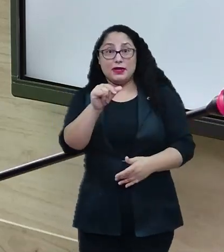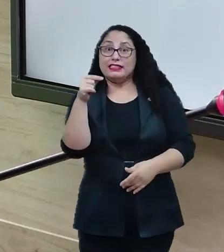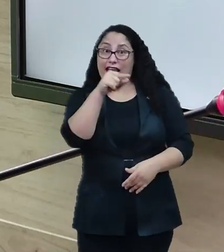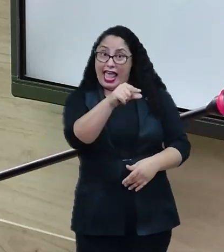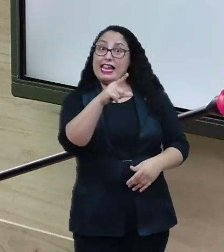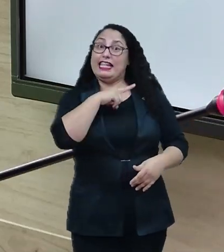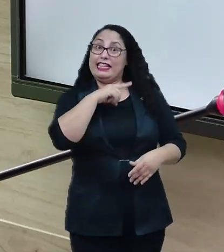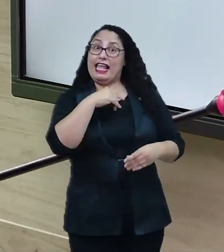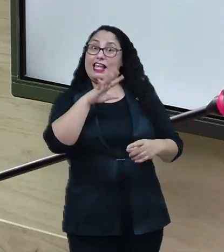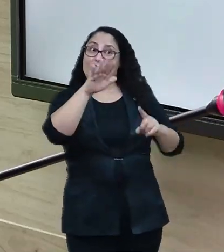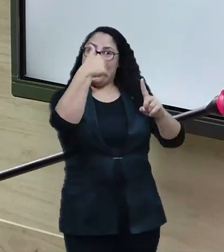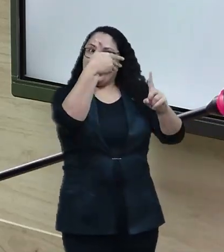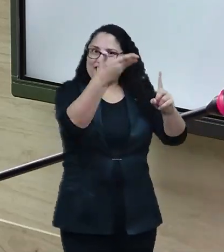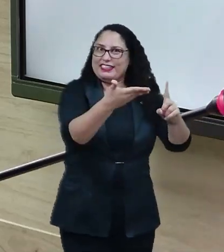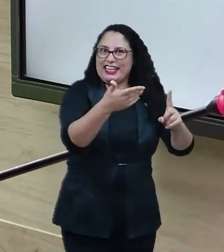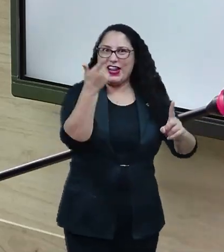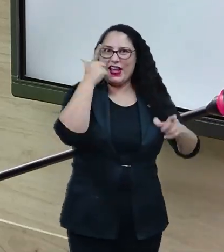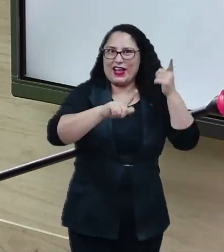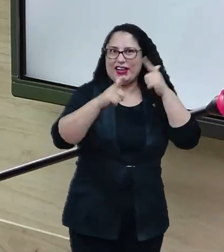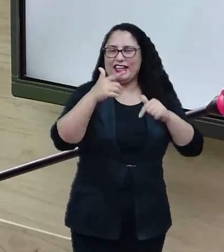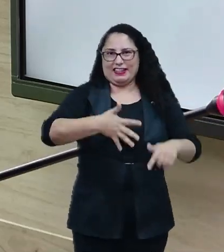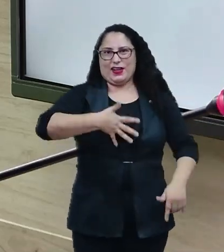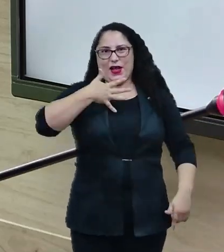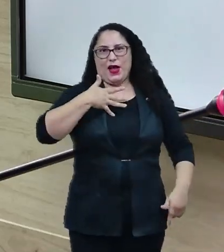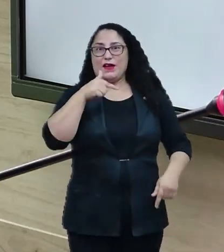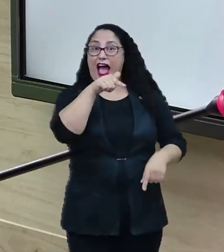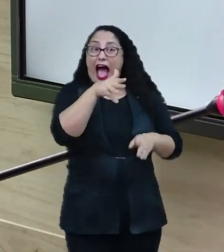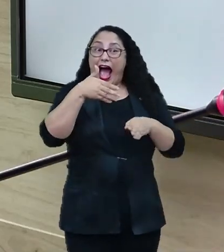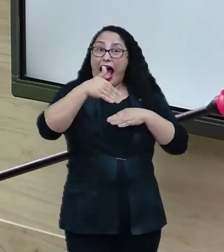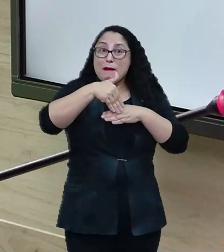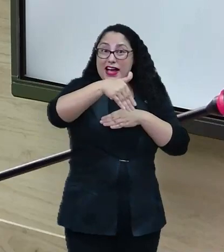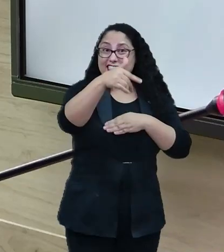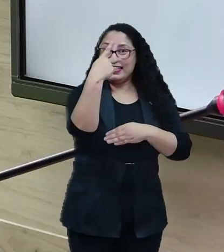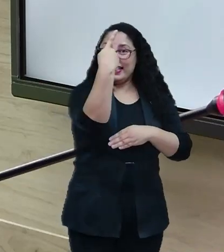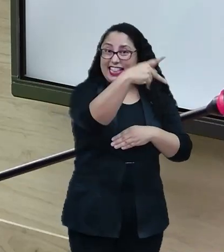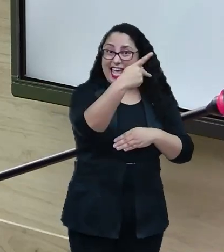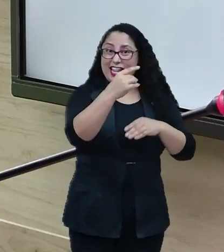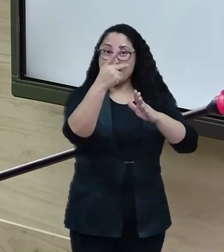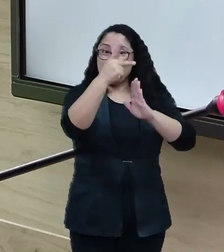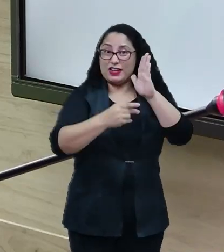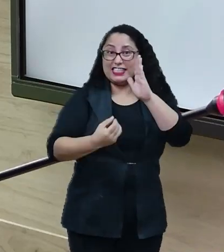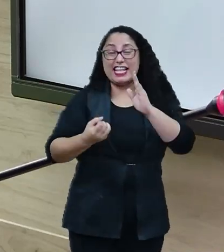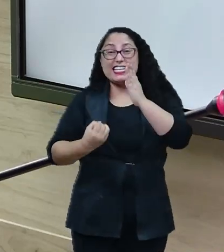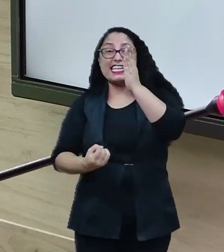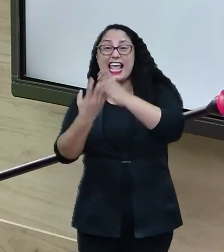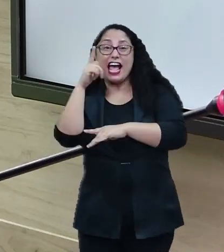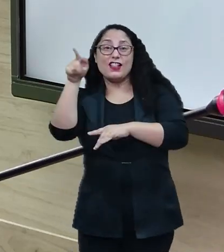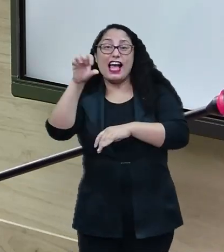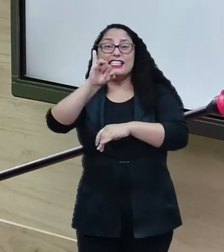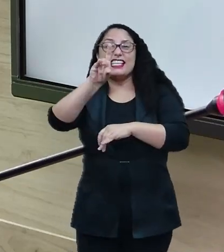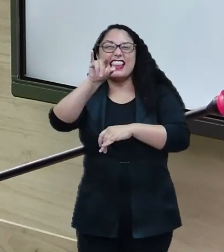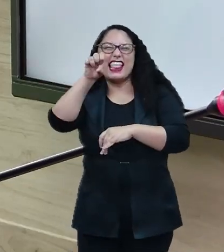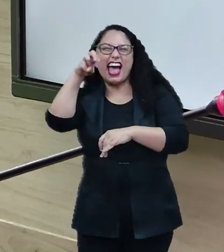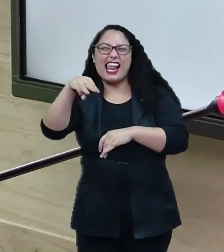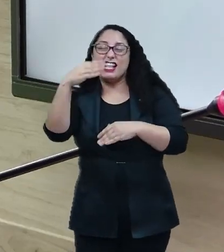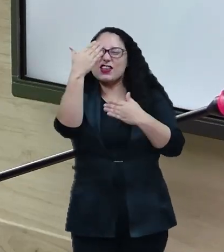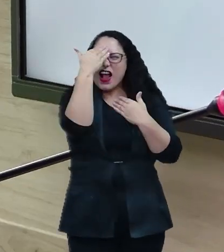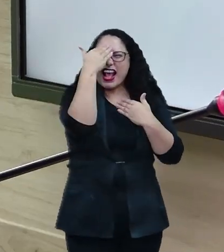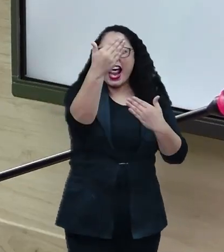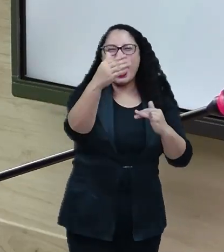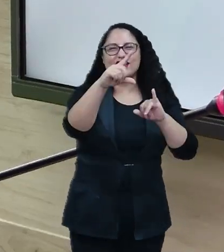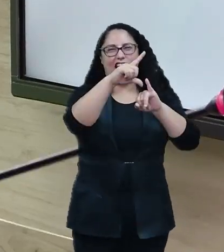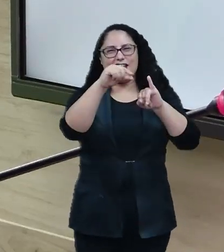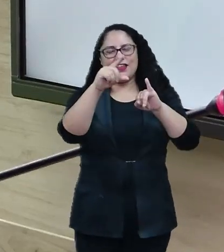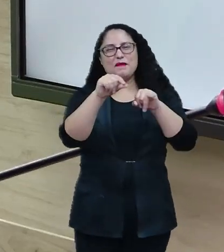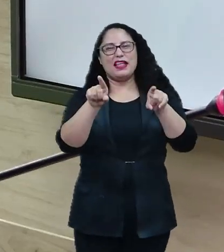ele tem todo o mérito, tá? Foi por intermédio dele, né, que esse projeto nasceu lá no Santarém. Então, eles são muito gratos ao IFB,